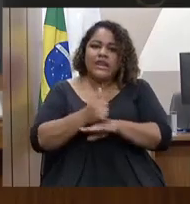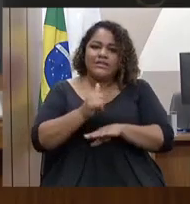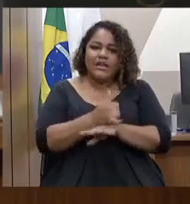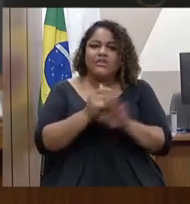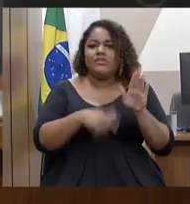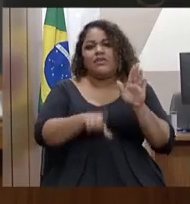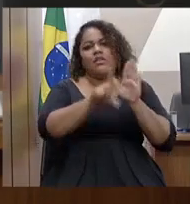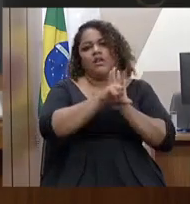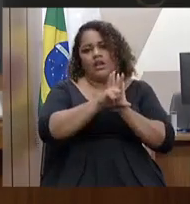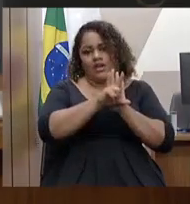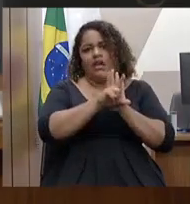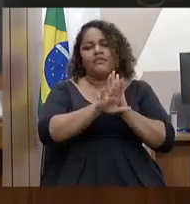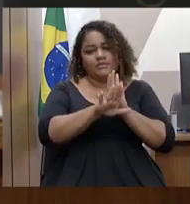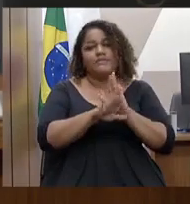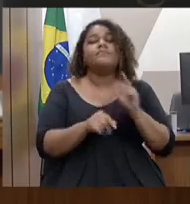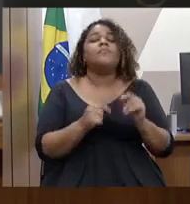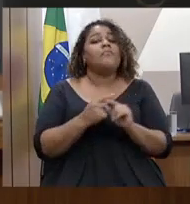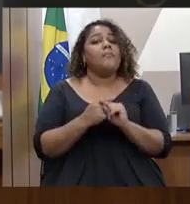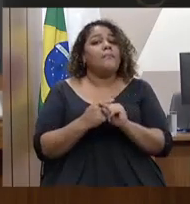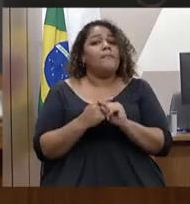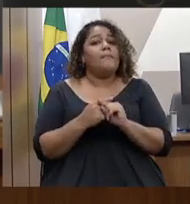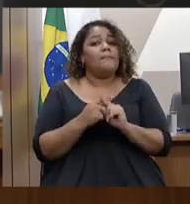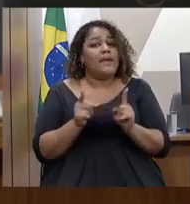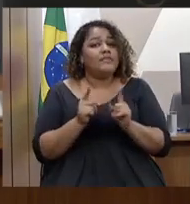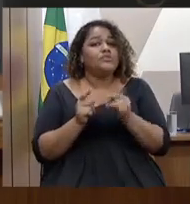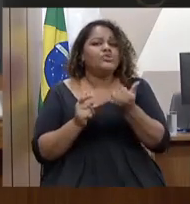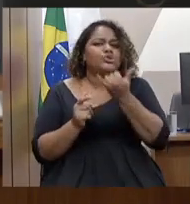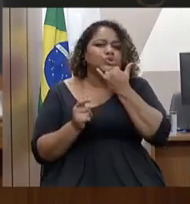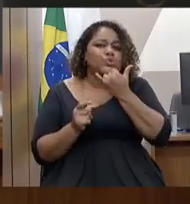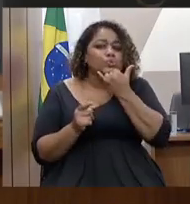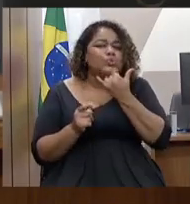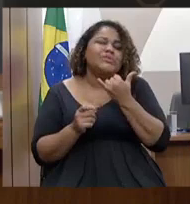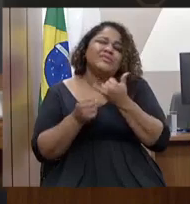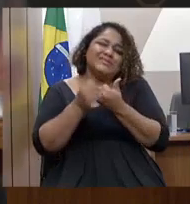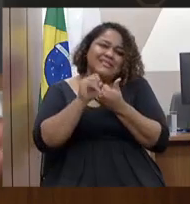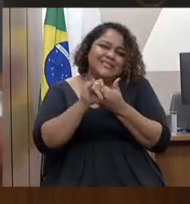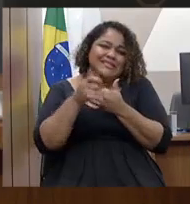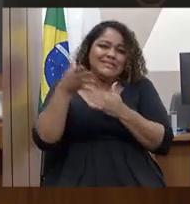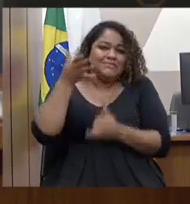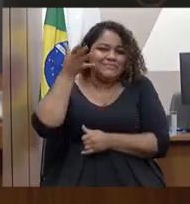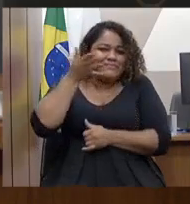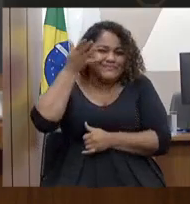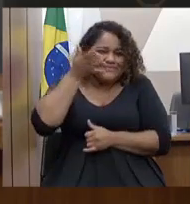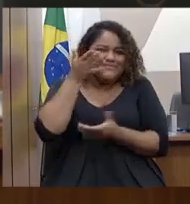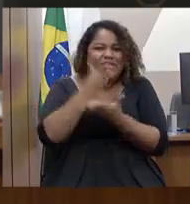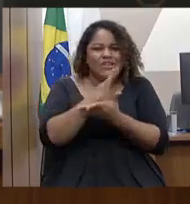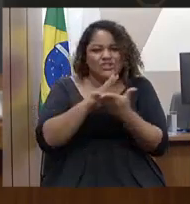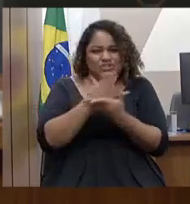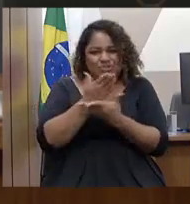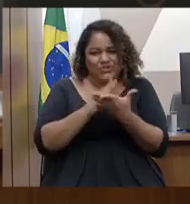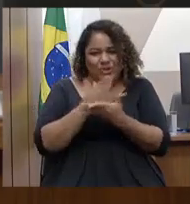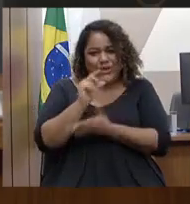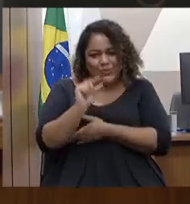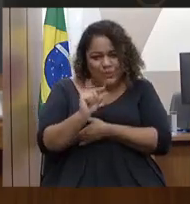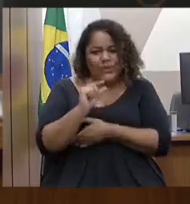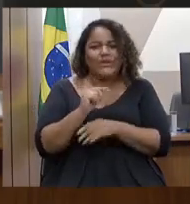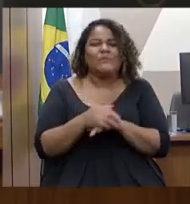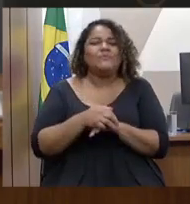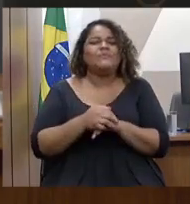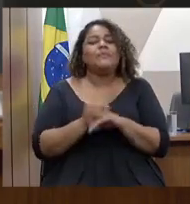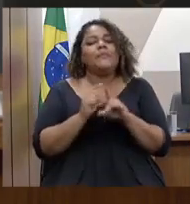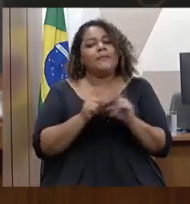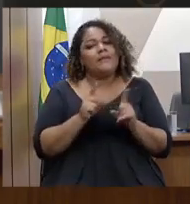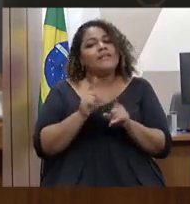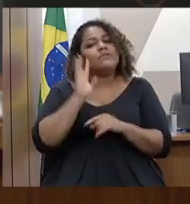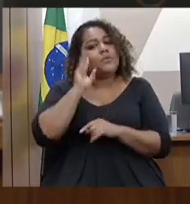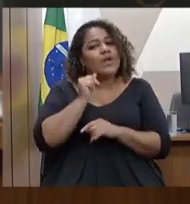à disposição então vocês me desculpe se for um pouco chato a minha manifestação aqui mas eu